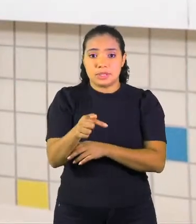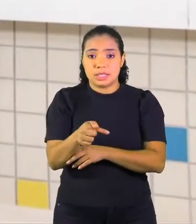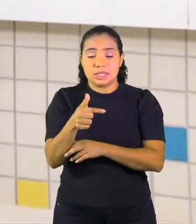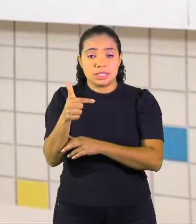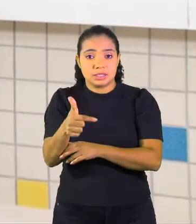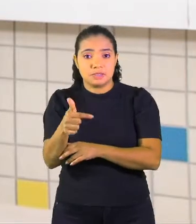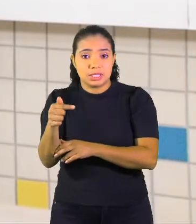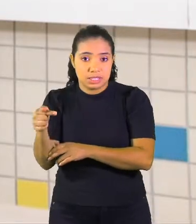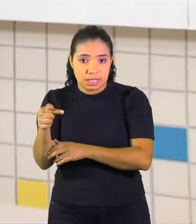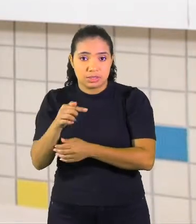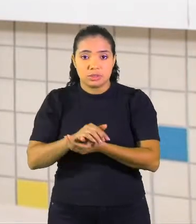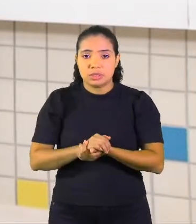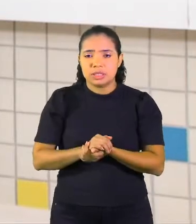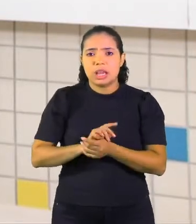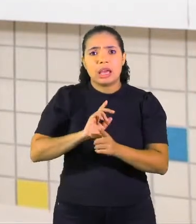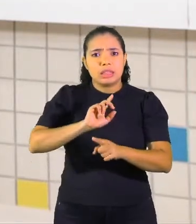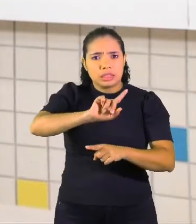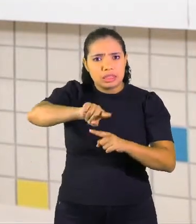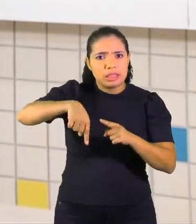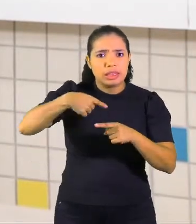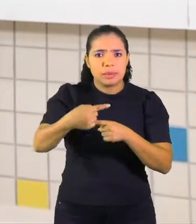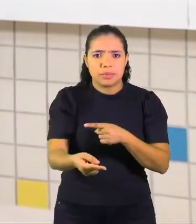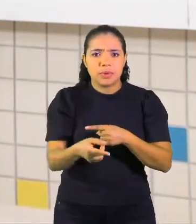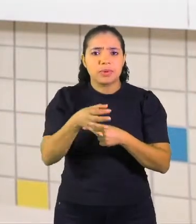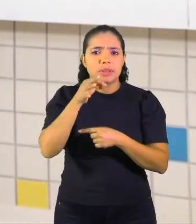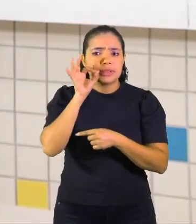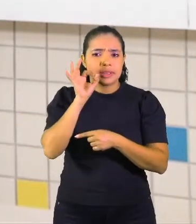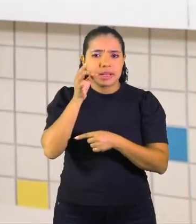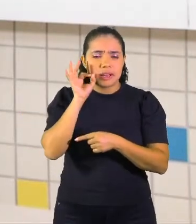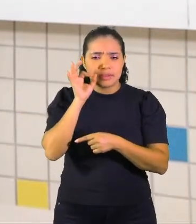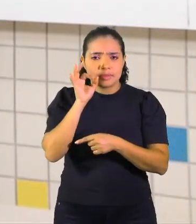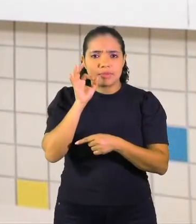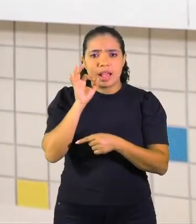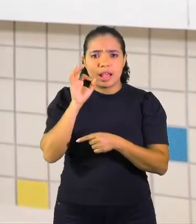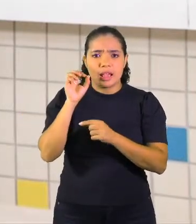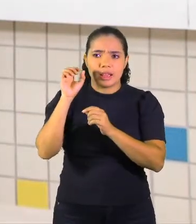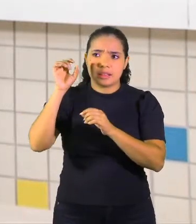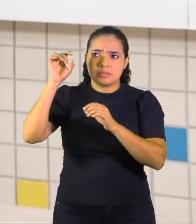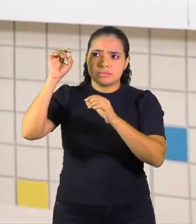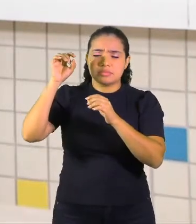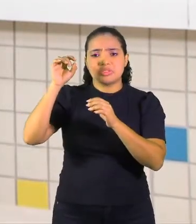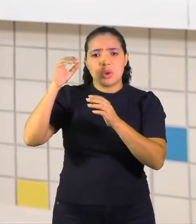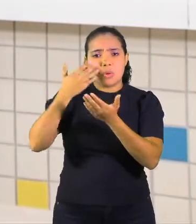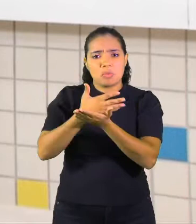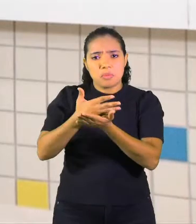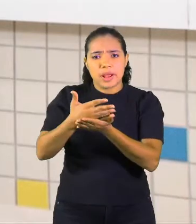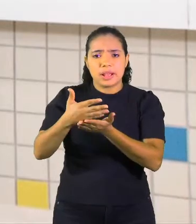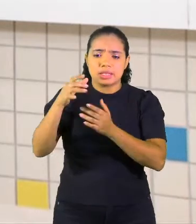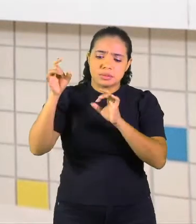1727. Logo após, esse café vai descendo timidamente,